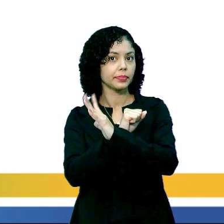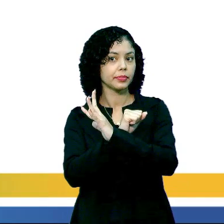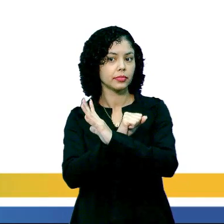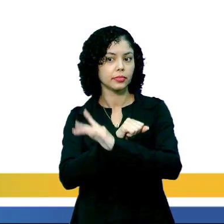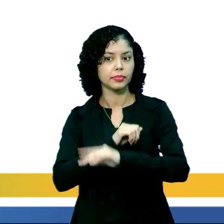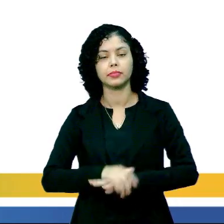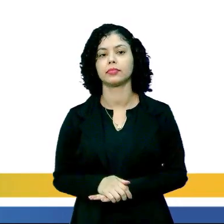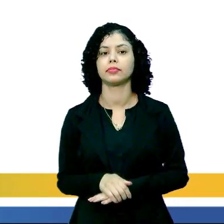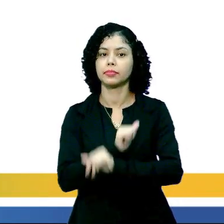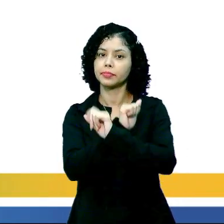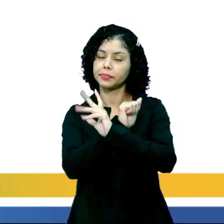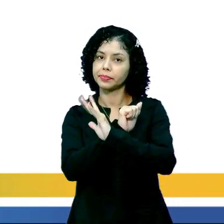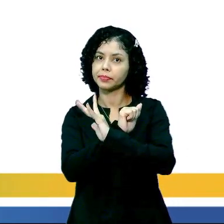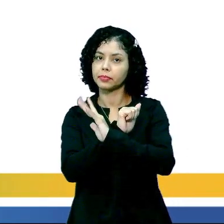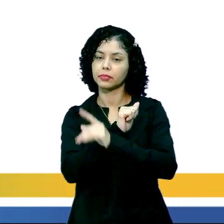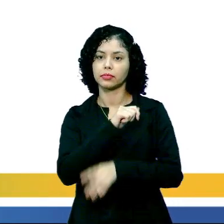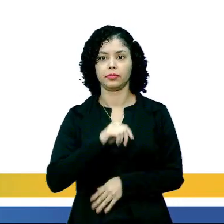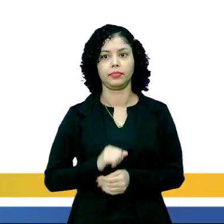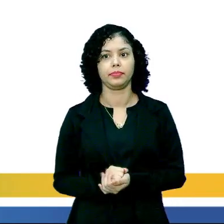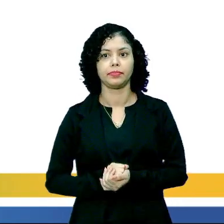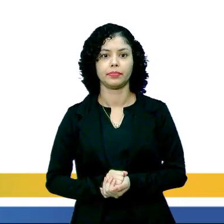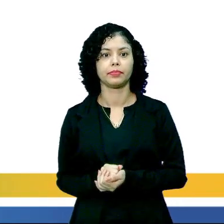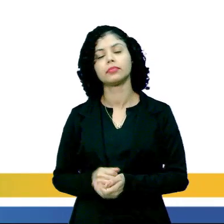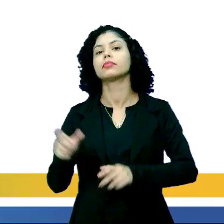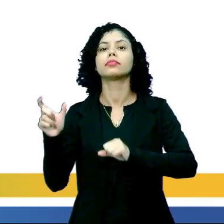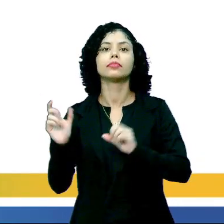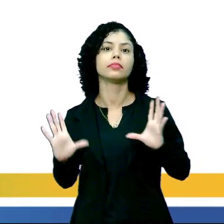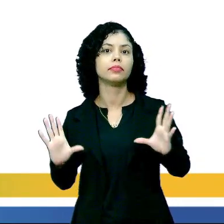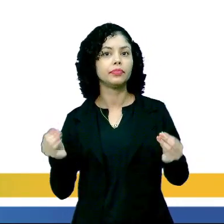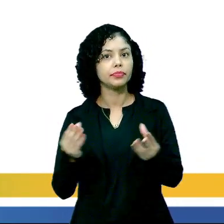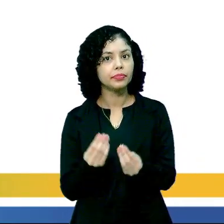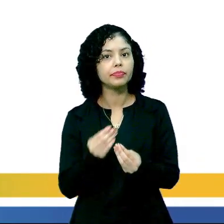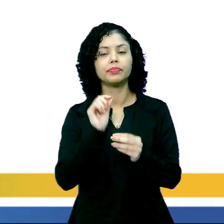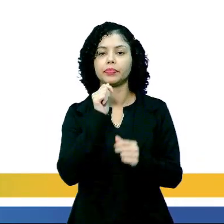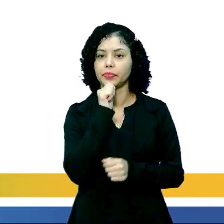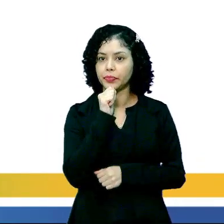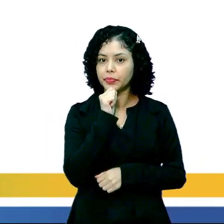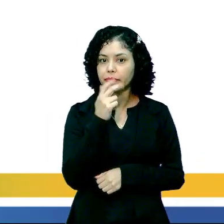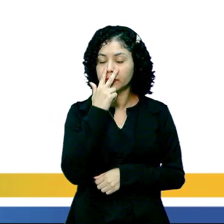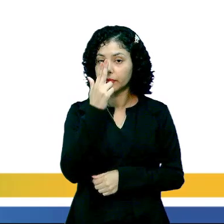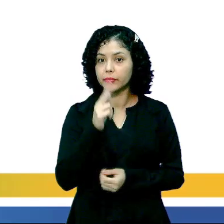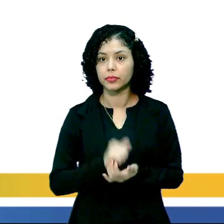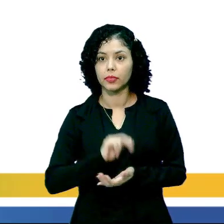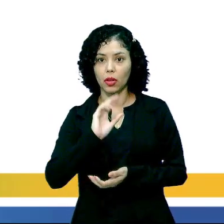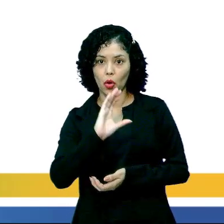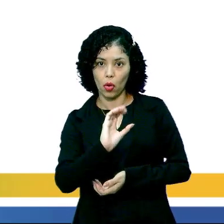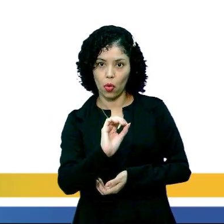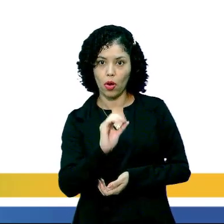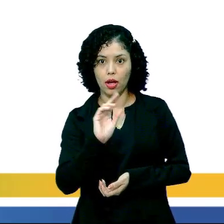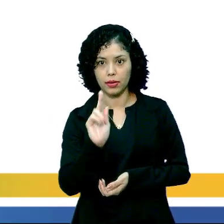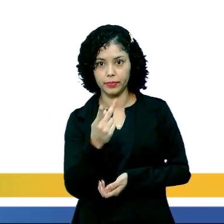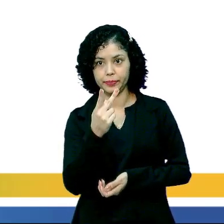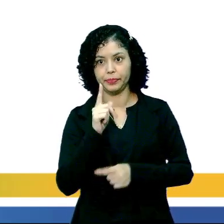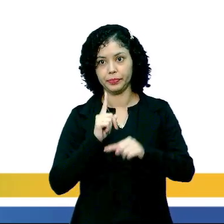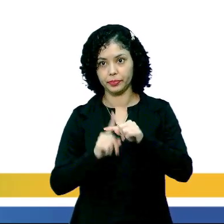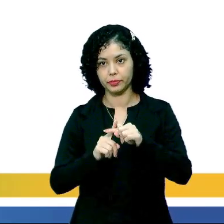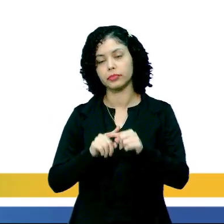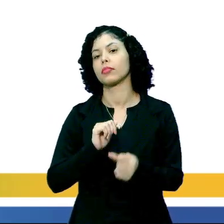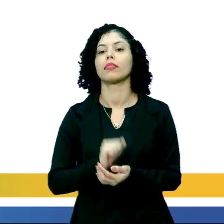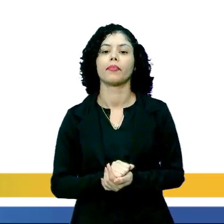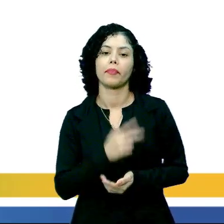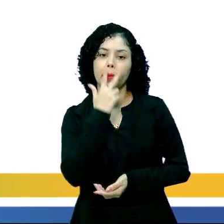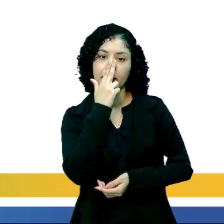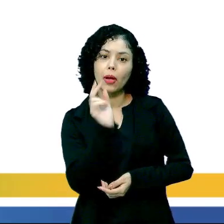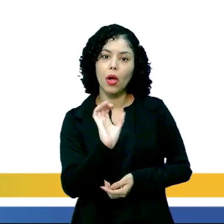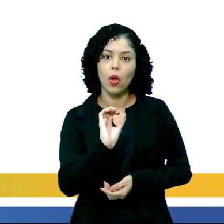só na tela os ácidos eles são substâncias que apresentam iam h+ e as bases Elas vão apresentar o